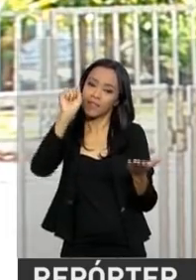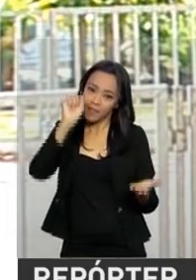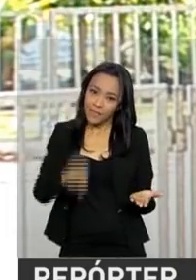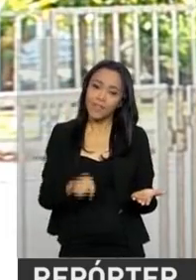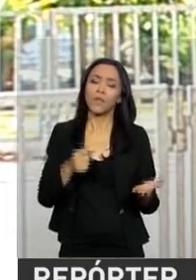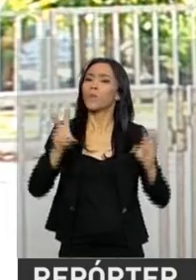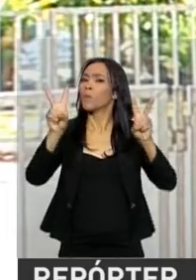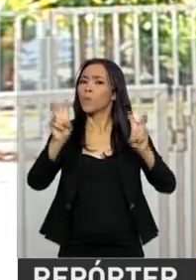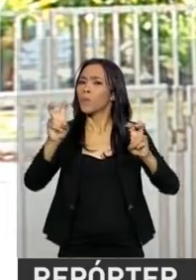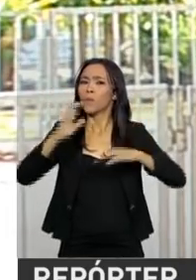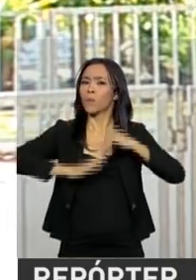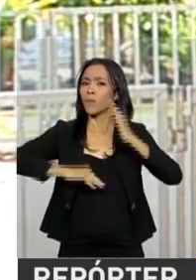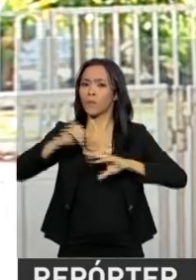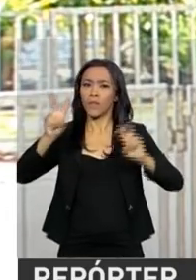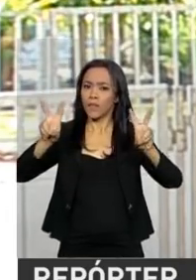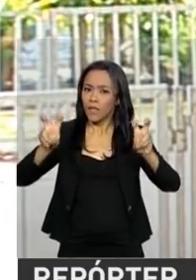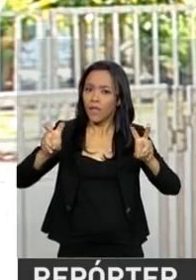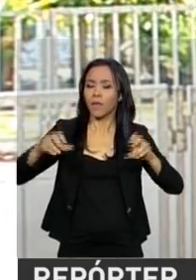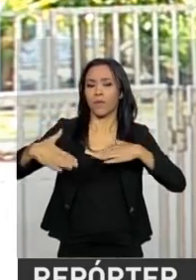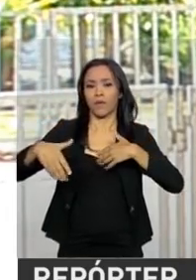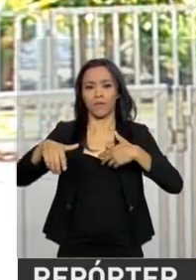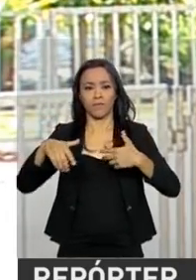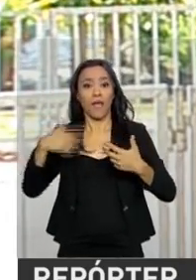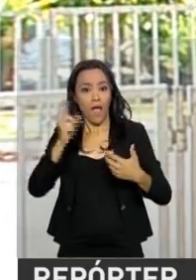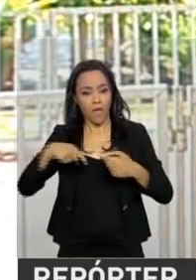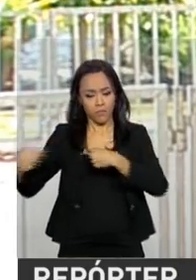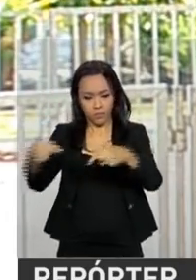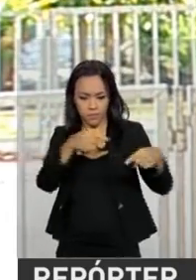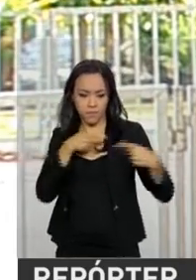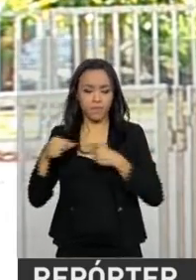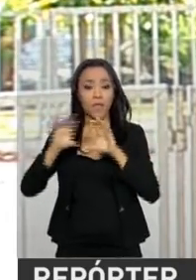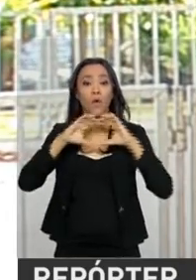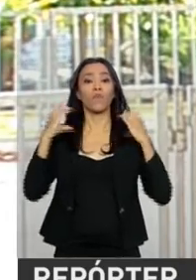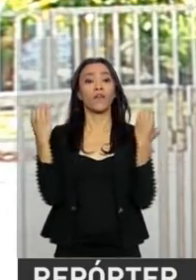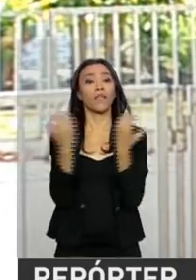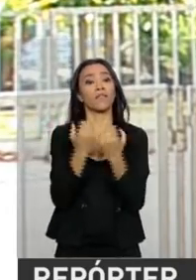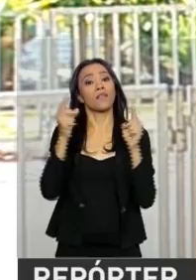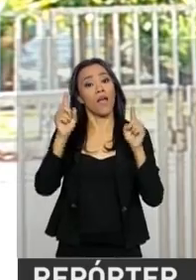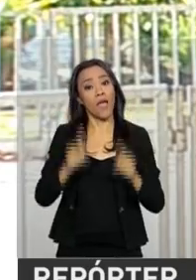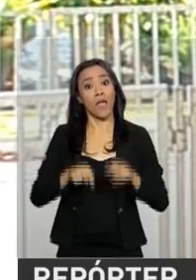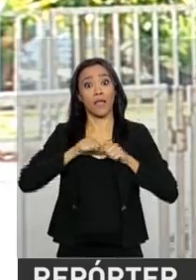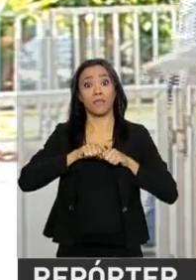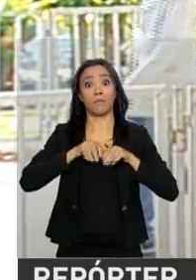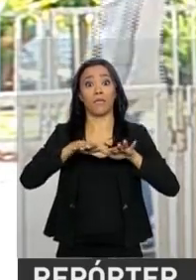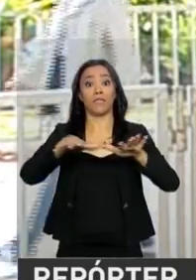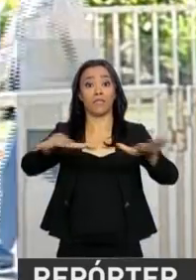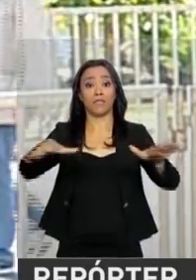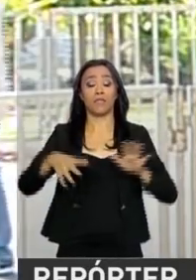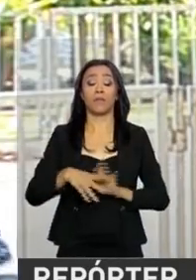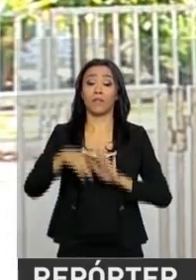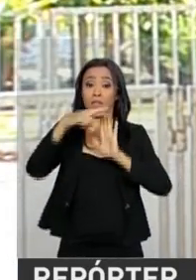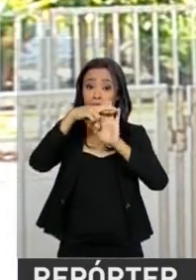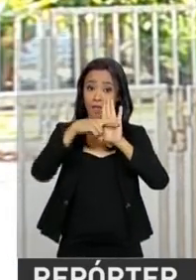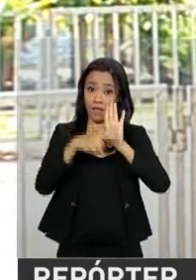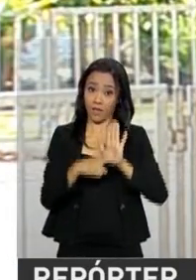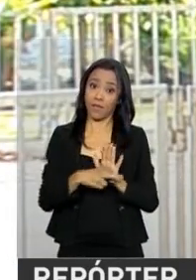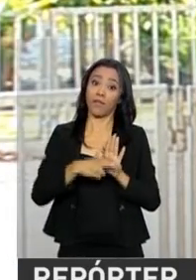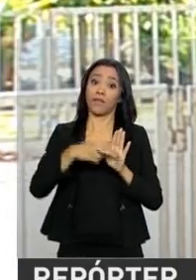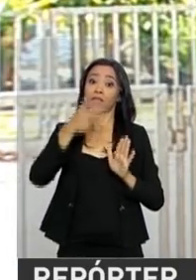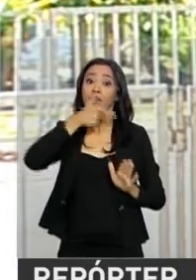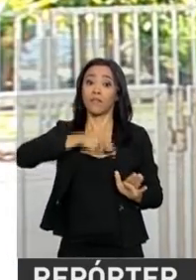um dos assuntos que vão ser discutidos na conferência é expansão do acordo ortográfico da língua